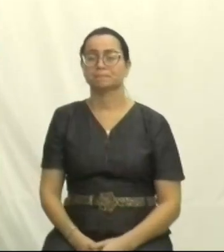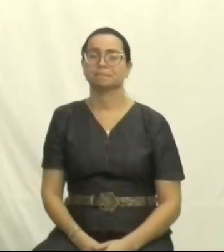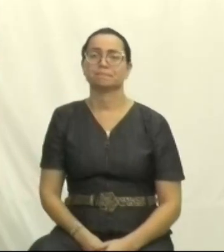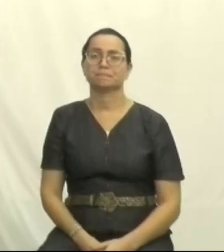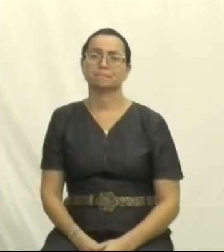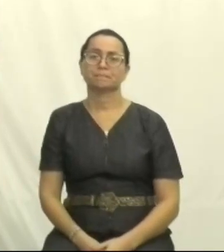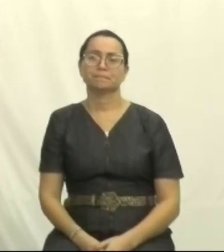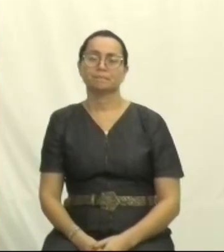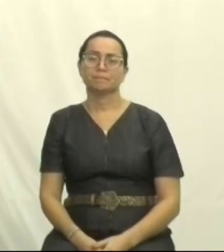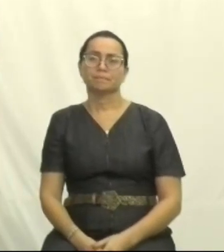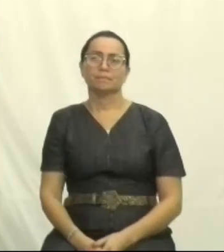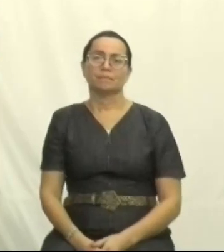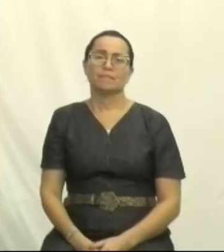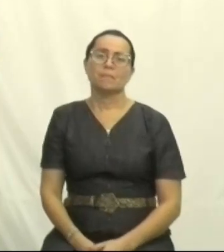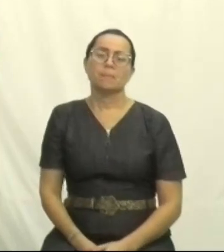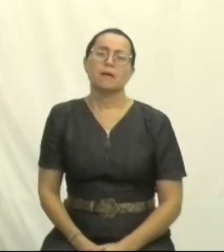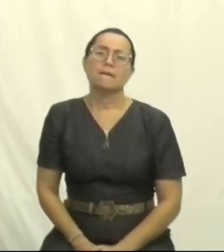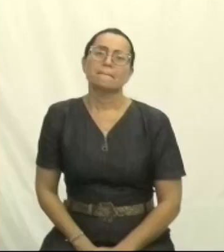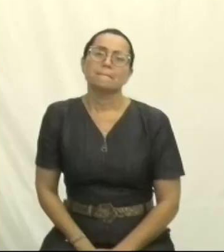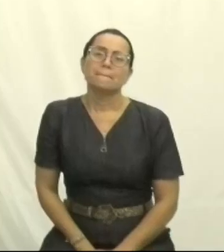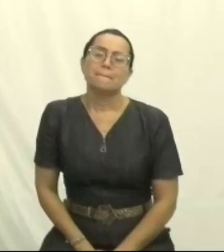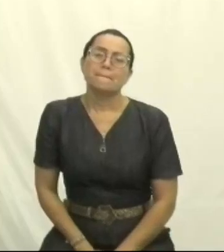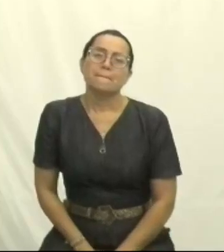Júlio César Camisca.